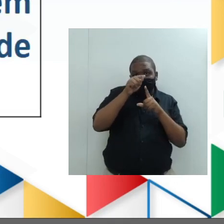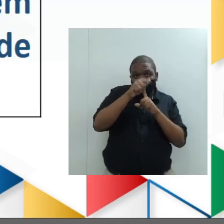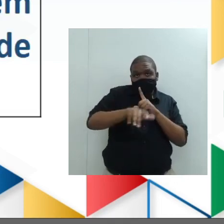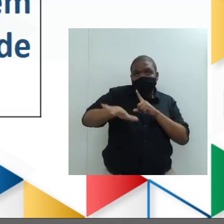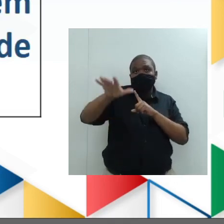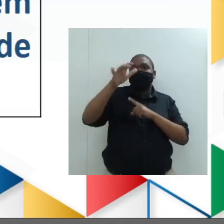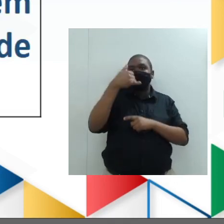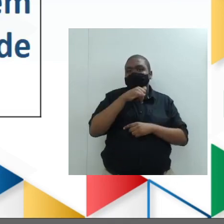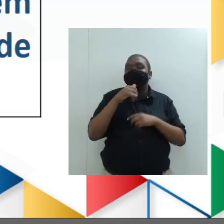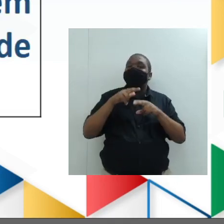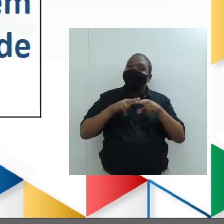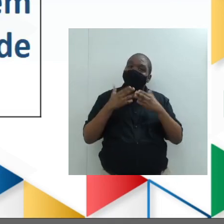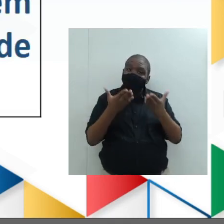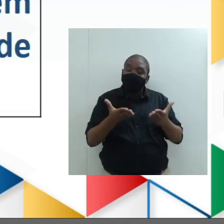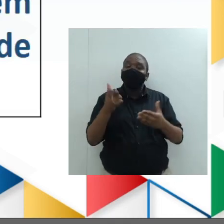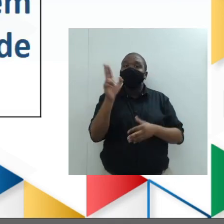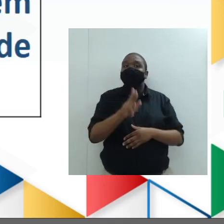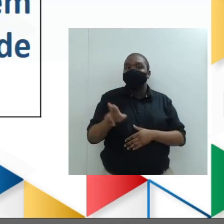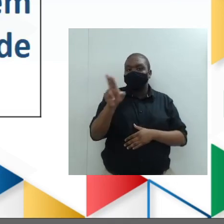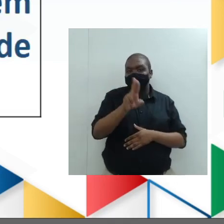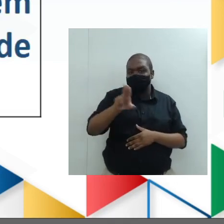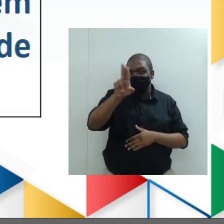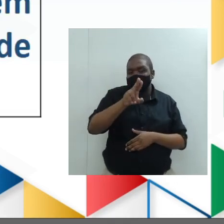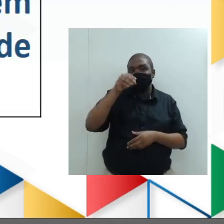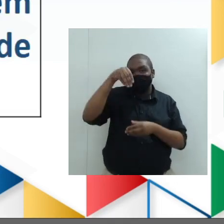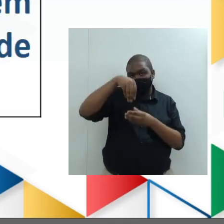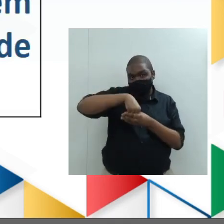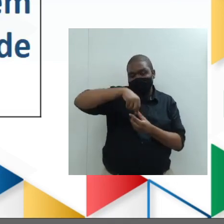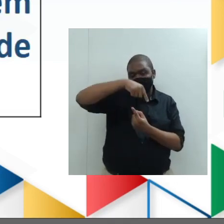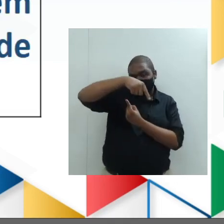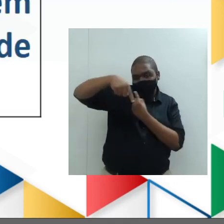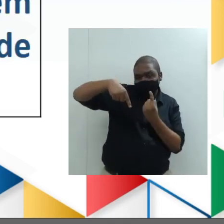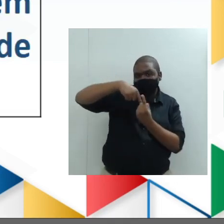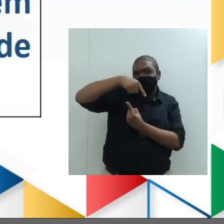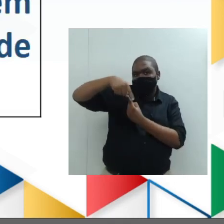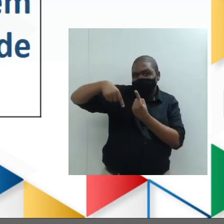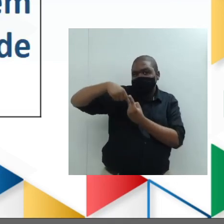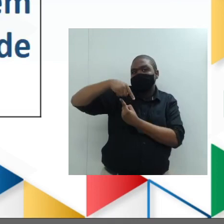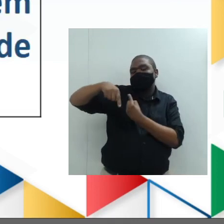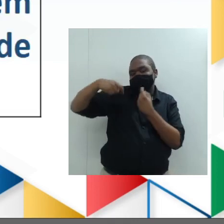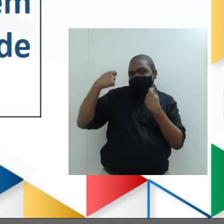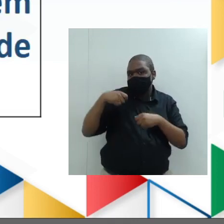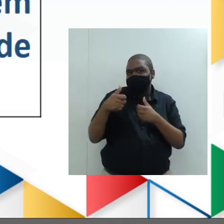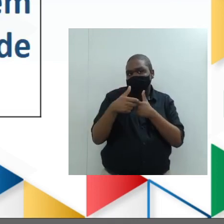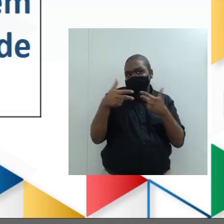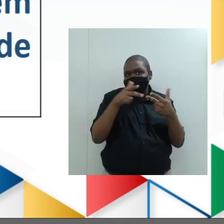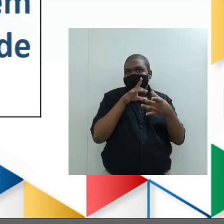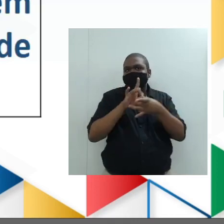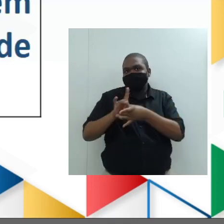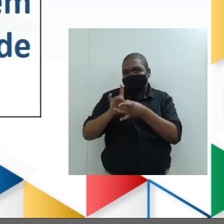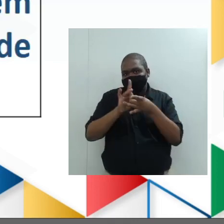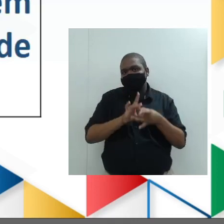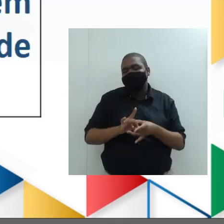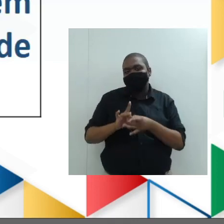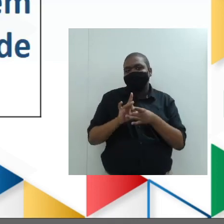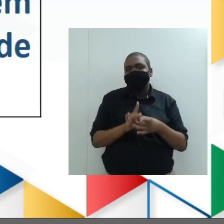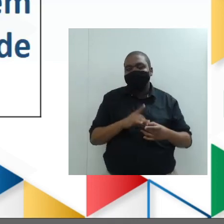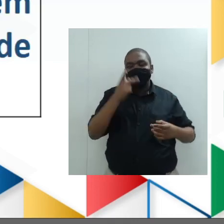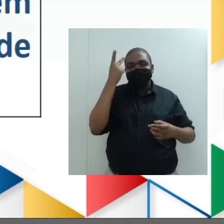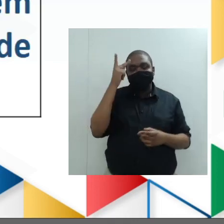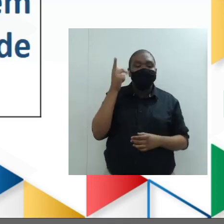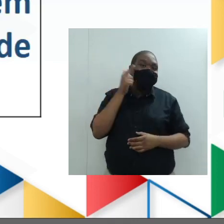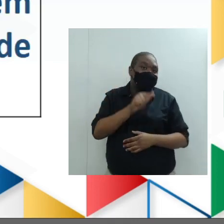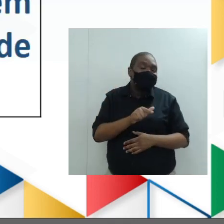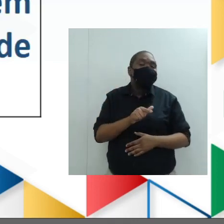isso, eles são muito utilizados em circuitos que necessitam de grandes correntes elétricas para